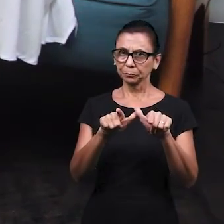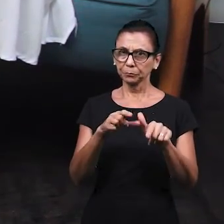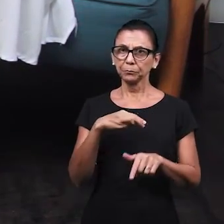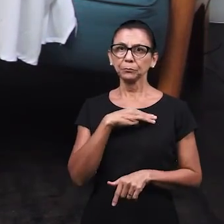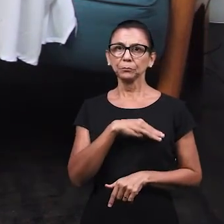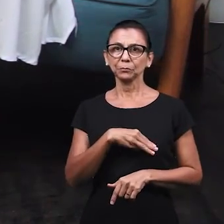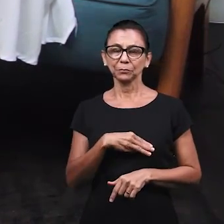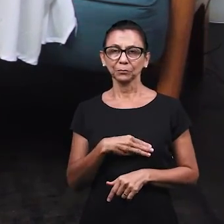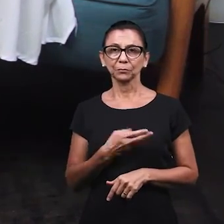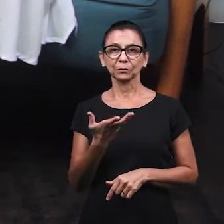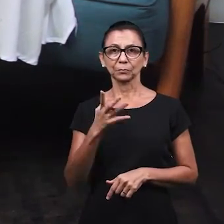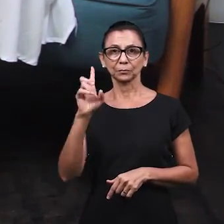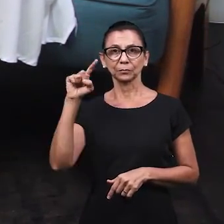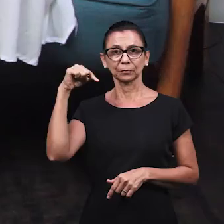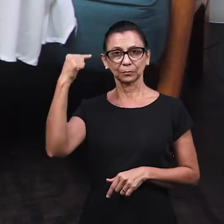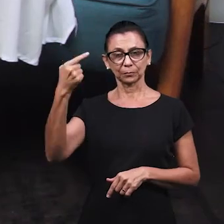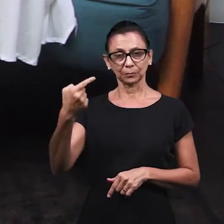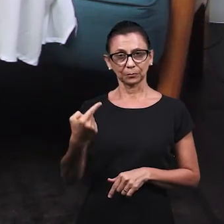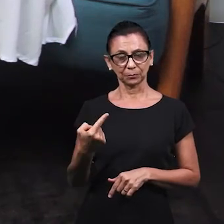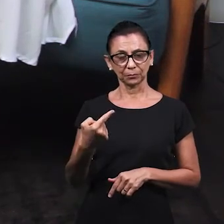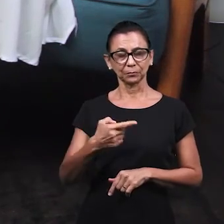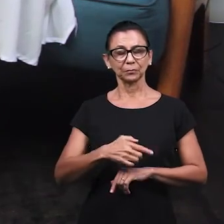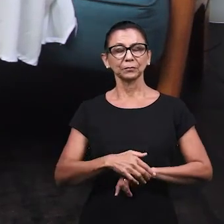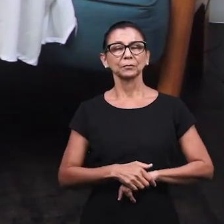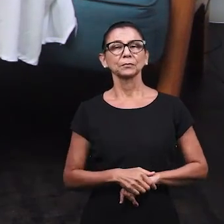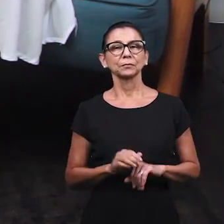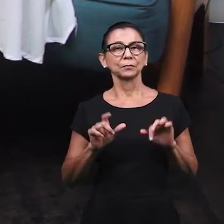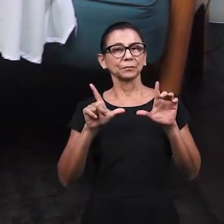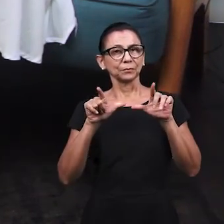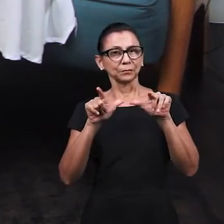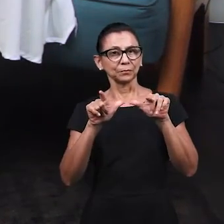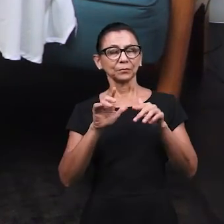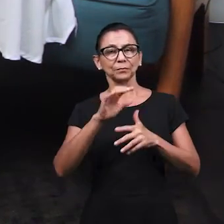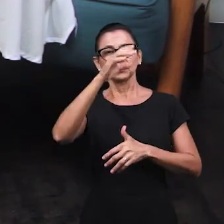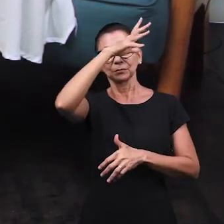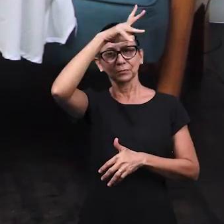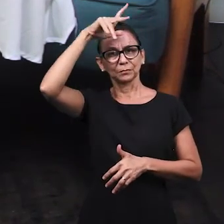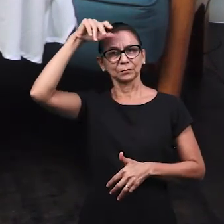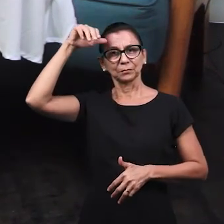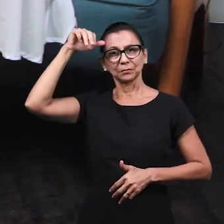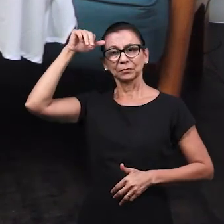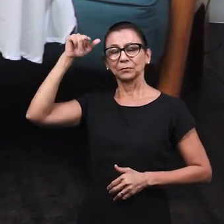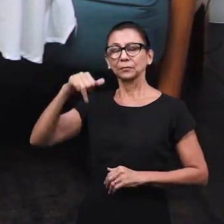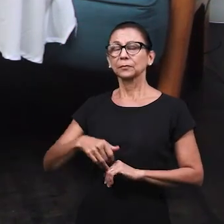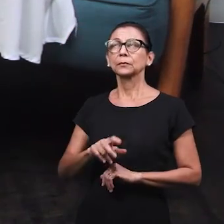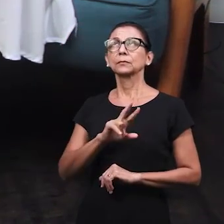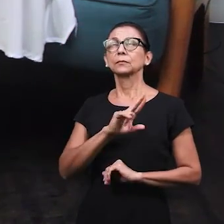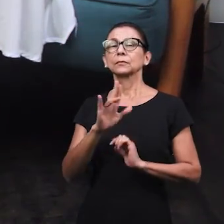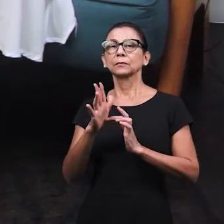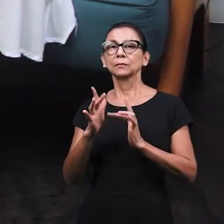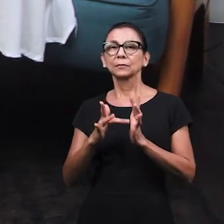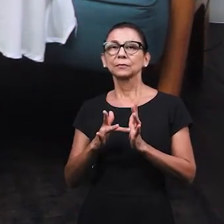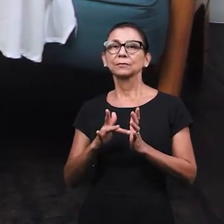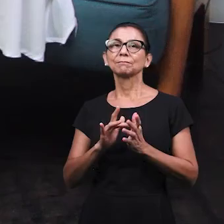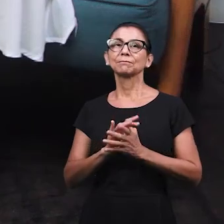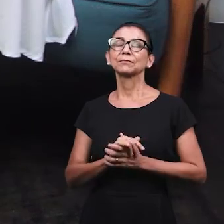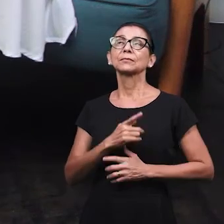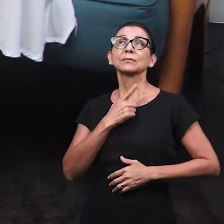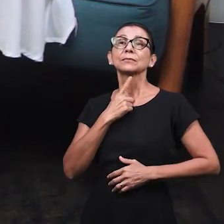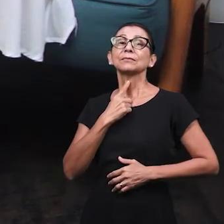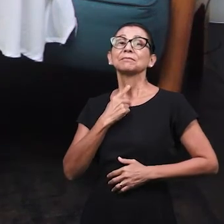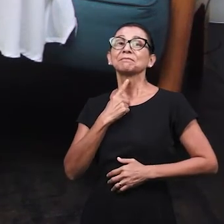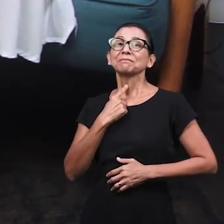missões, quero participar das próximas, pastor Cidade, e em nome de Jesus eu desejo muito